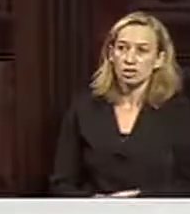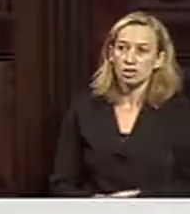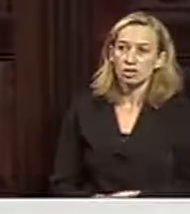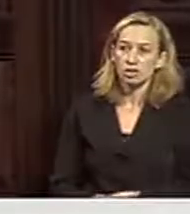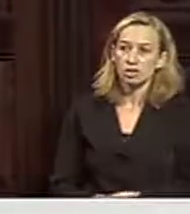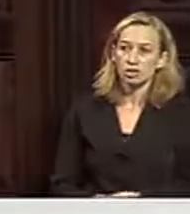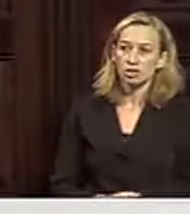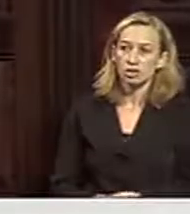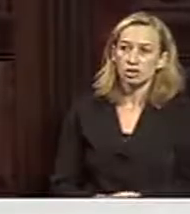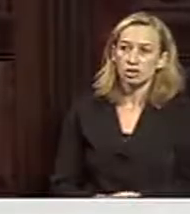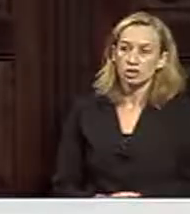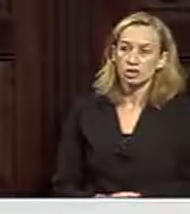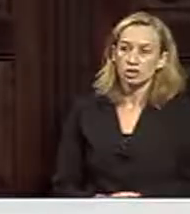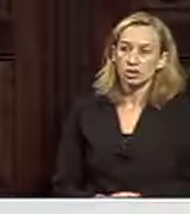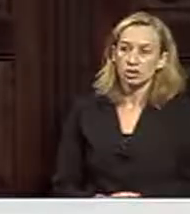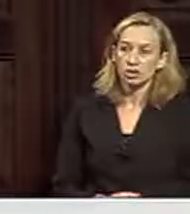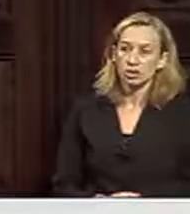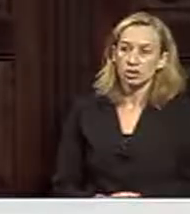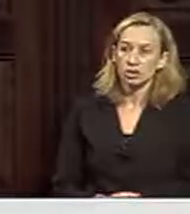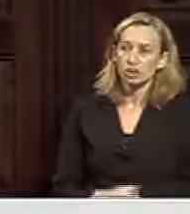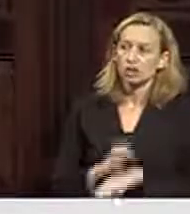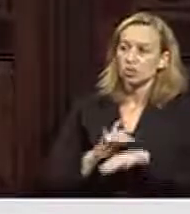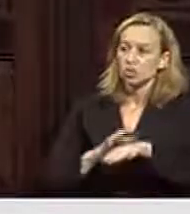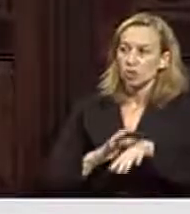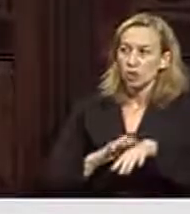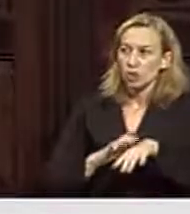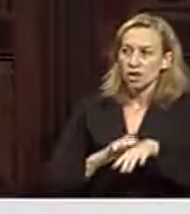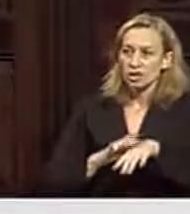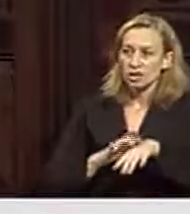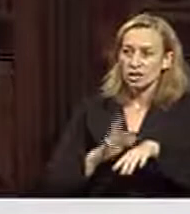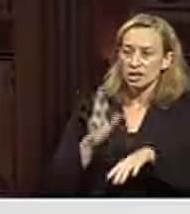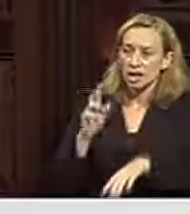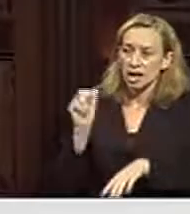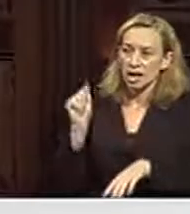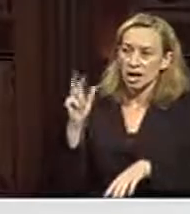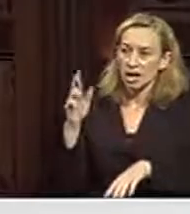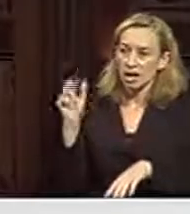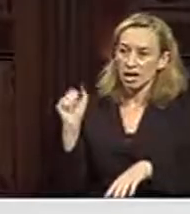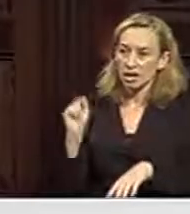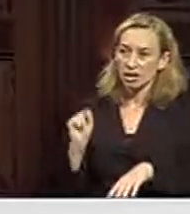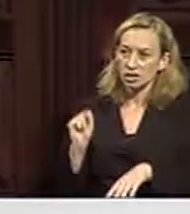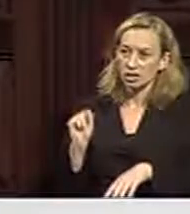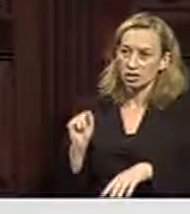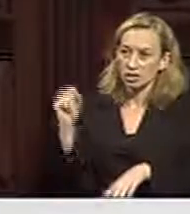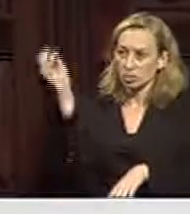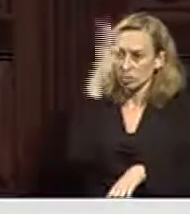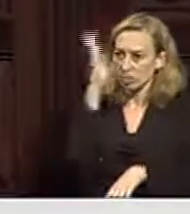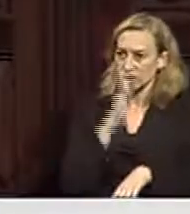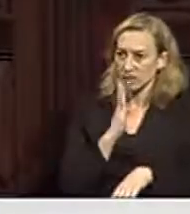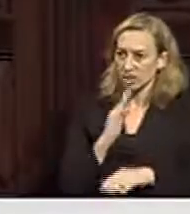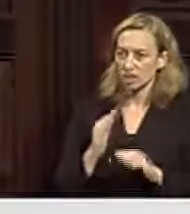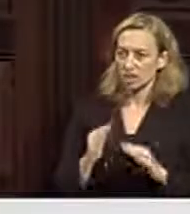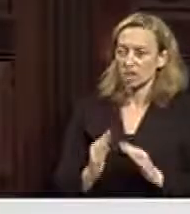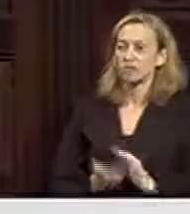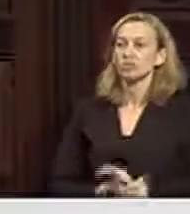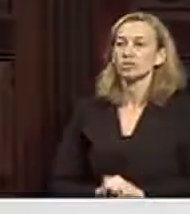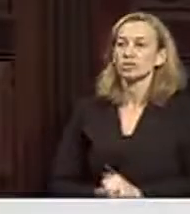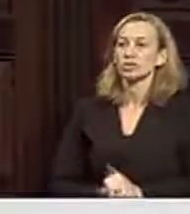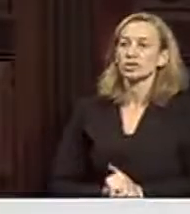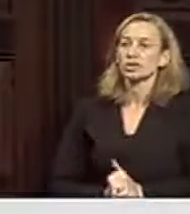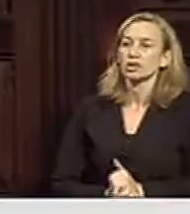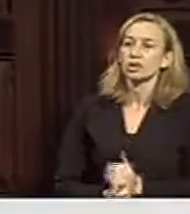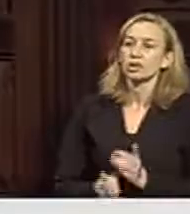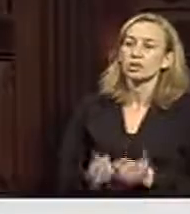centros de referência em doenças raras do Brasil. E apesar de todo